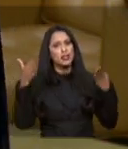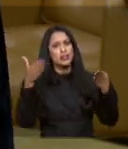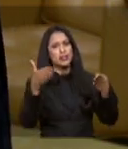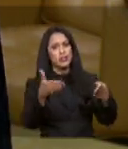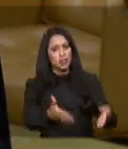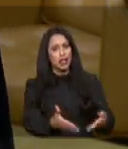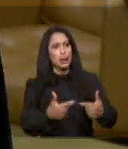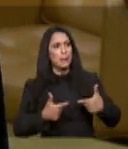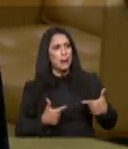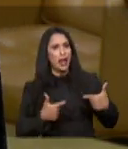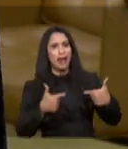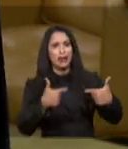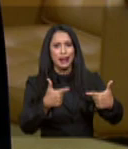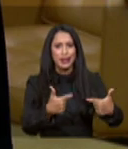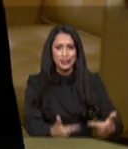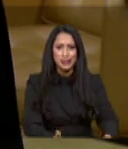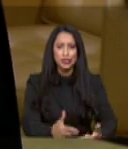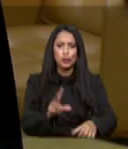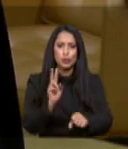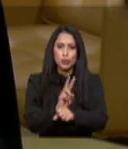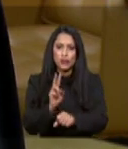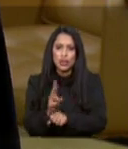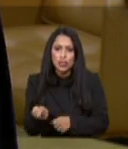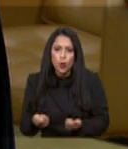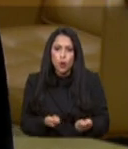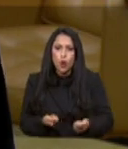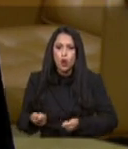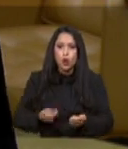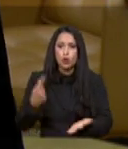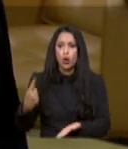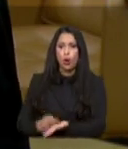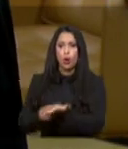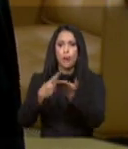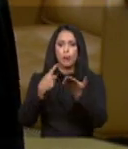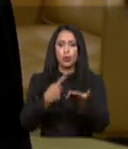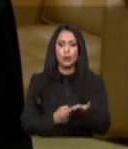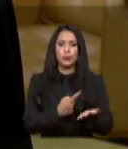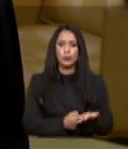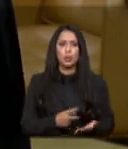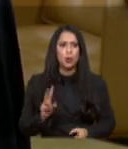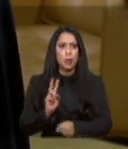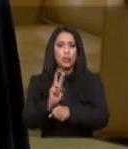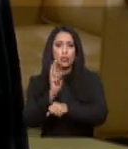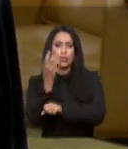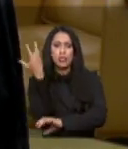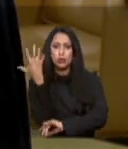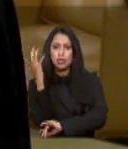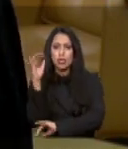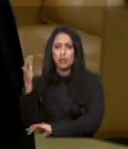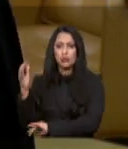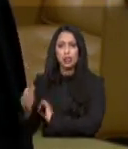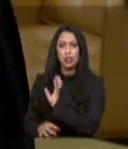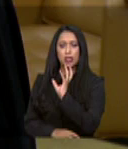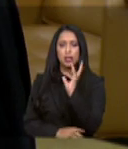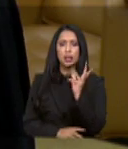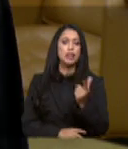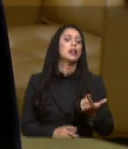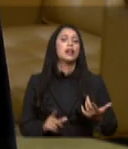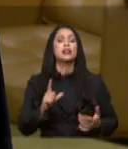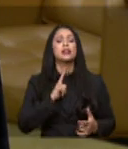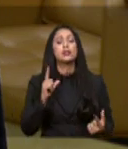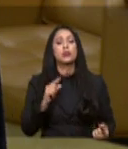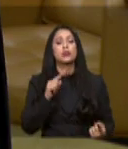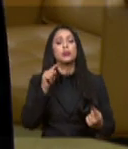para ações de prevenção e controle, refletindo compromisso com a proteção das florestas, visando se atingir as